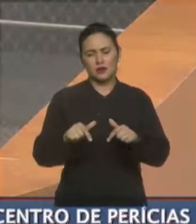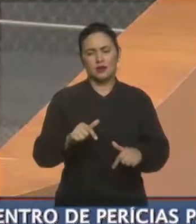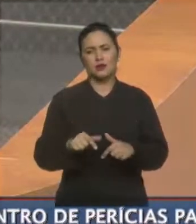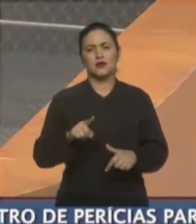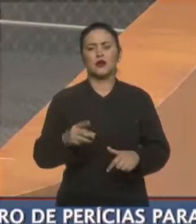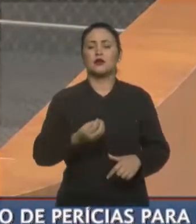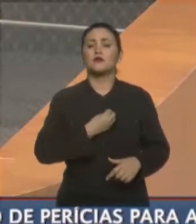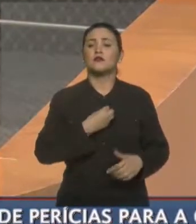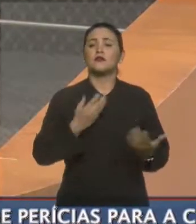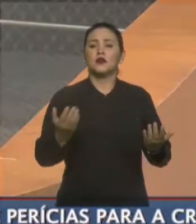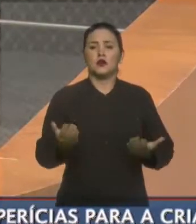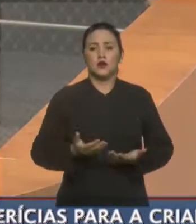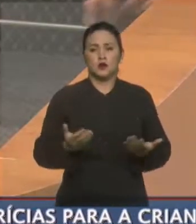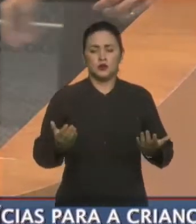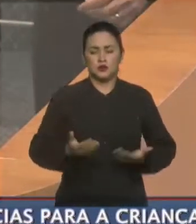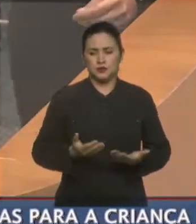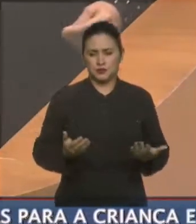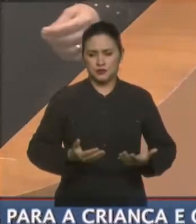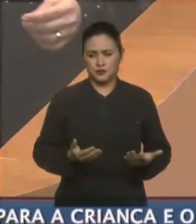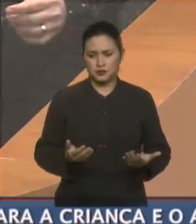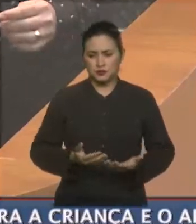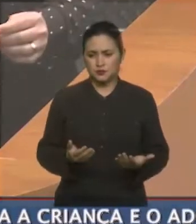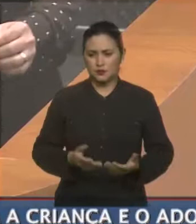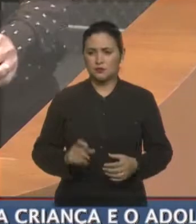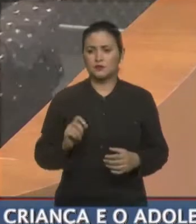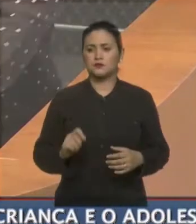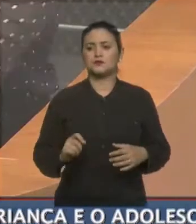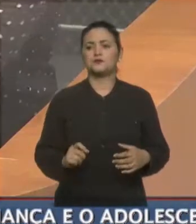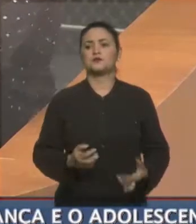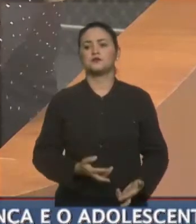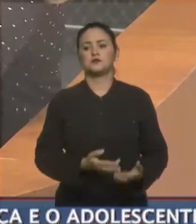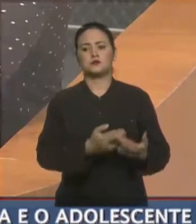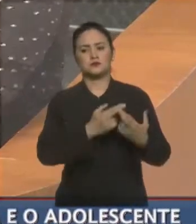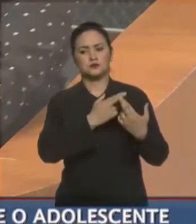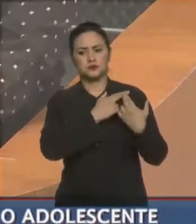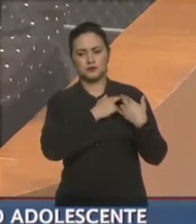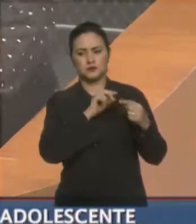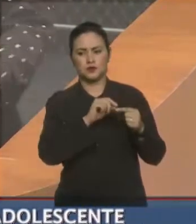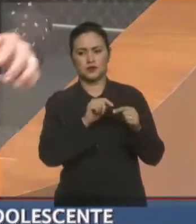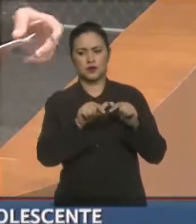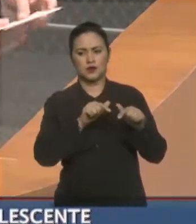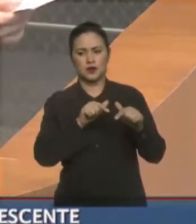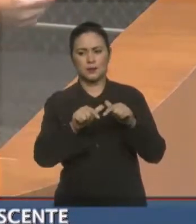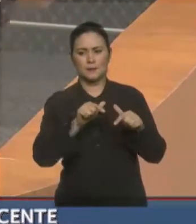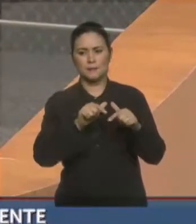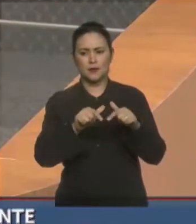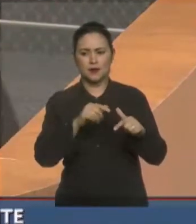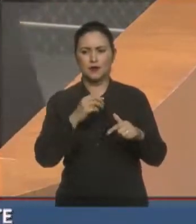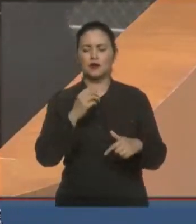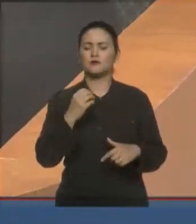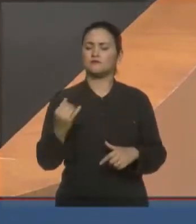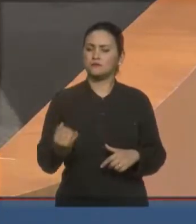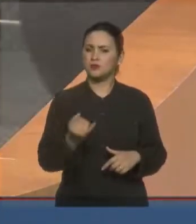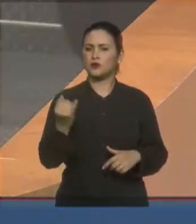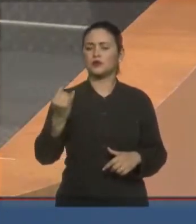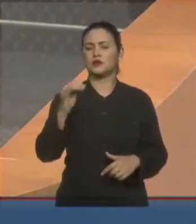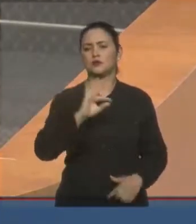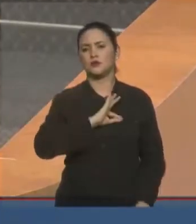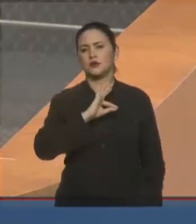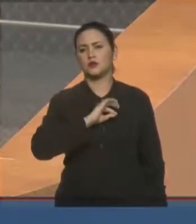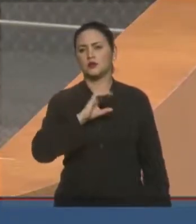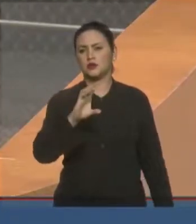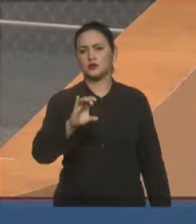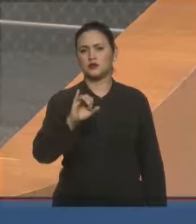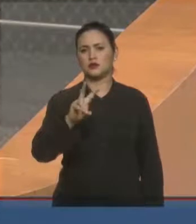fazem também, que tomaram para si a responsabilidade de fazer o trabalho de excelência da Polícia Civil e se comprometem